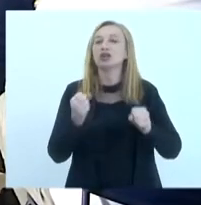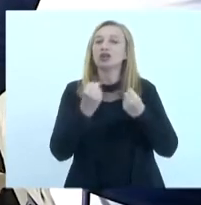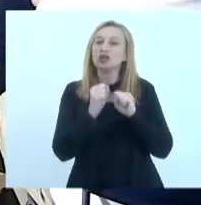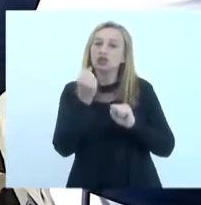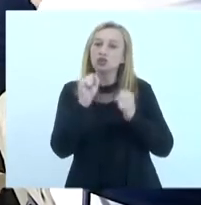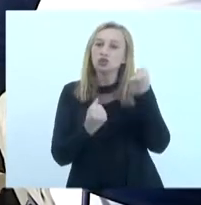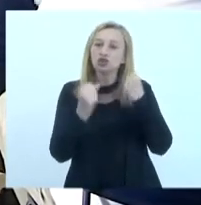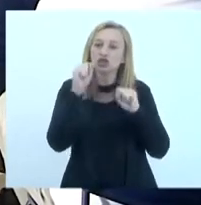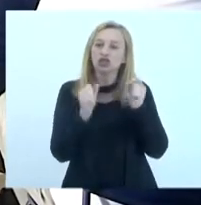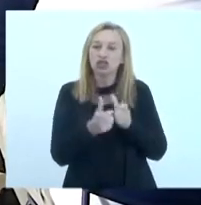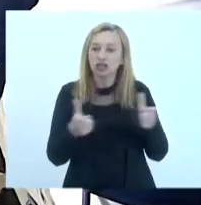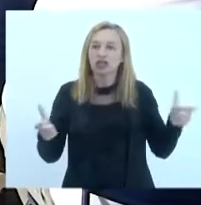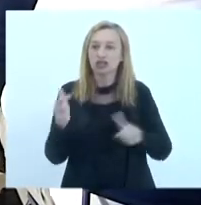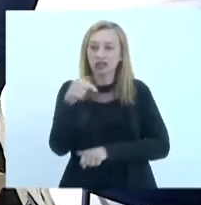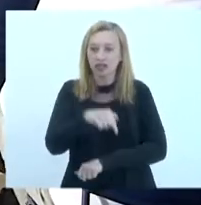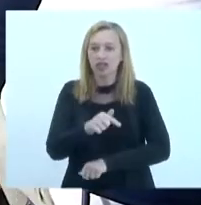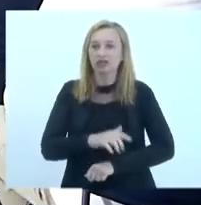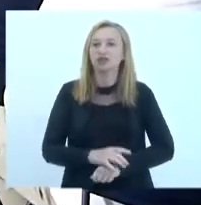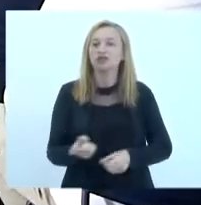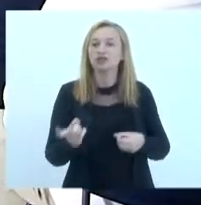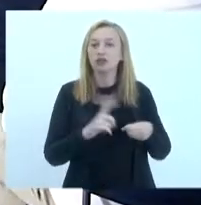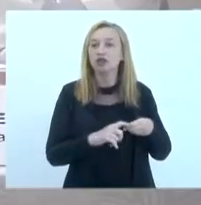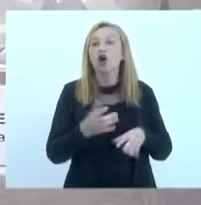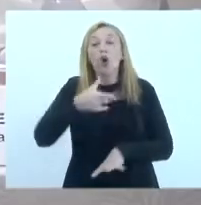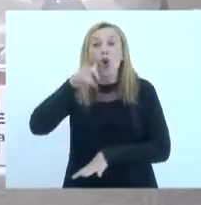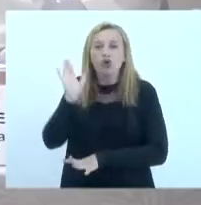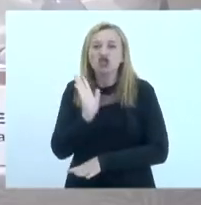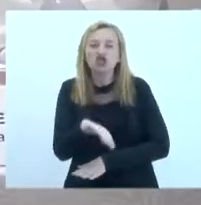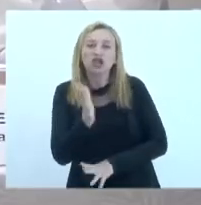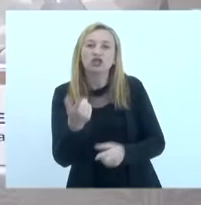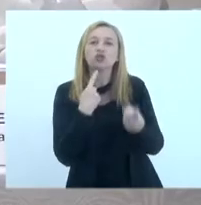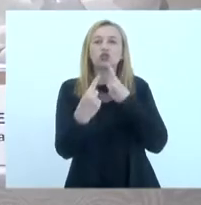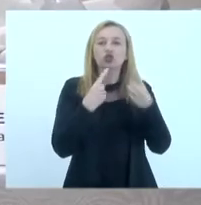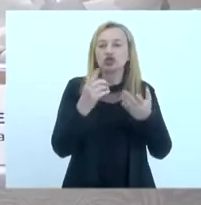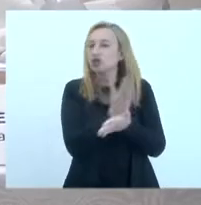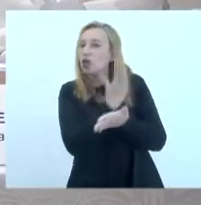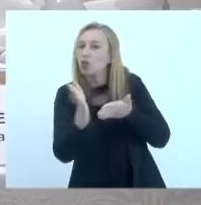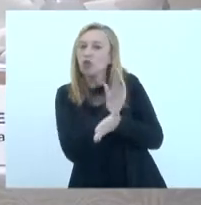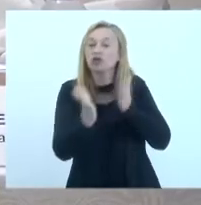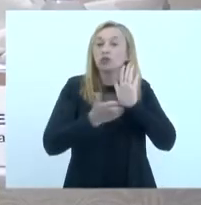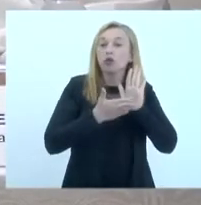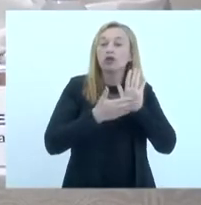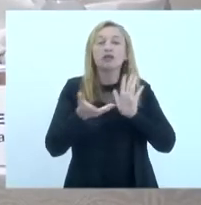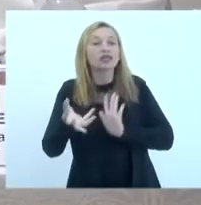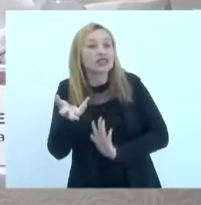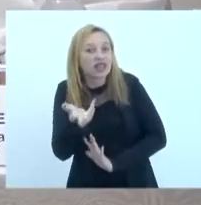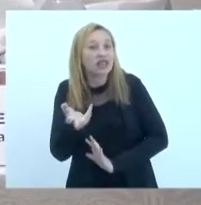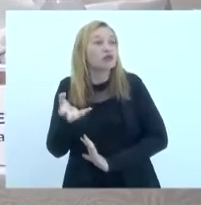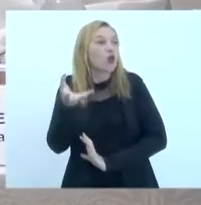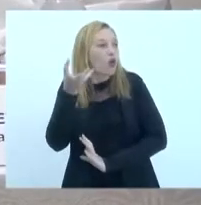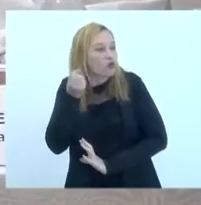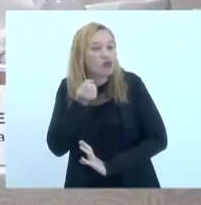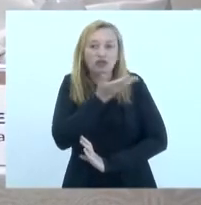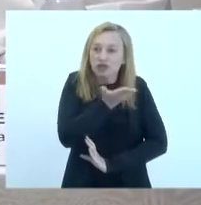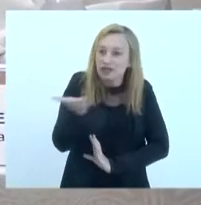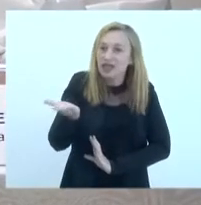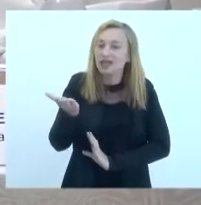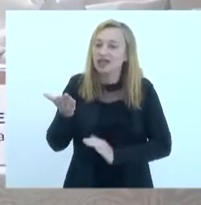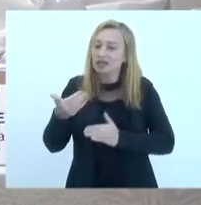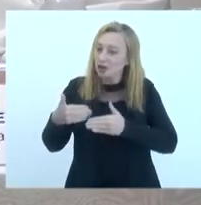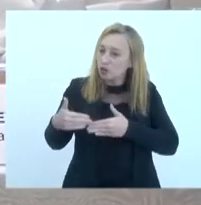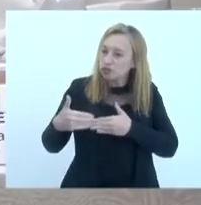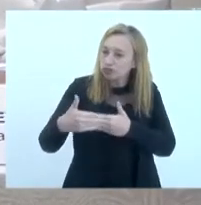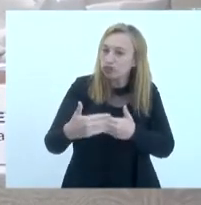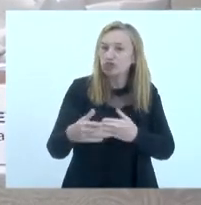aqui. Então, ontem já discutimos algumas propostas, mas a gente quer ouvir e a gente aqui ao longo da reunião vamos